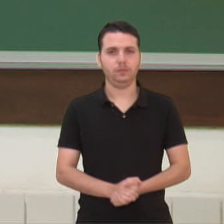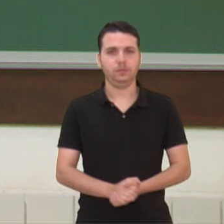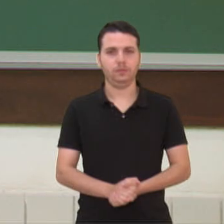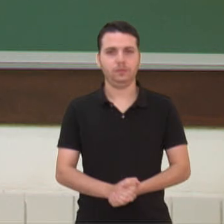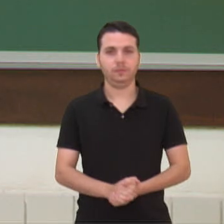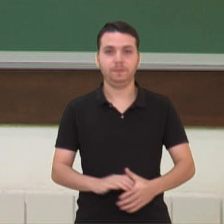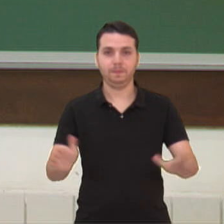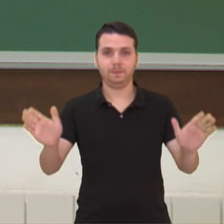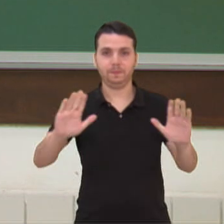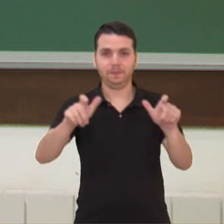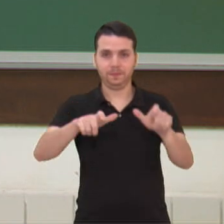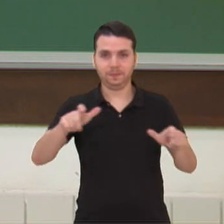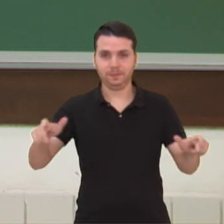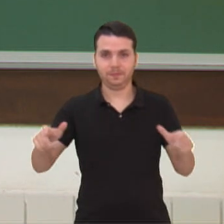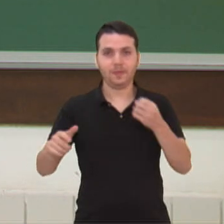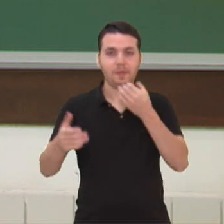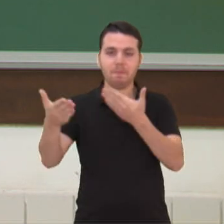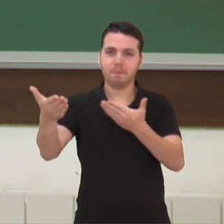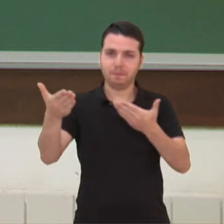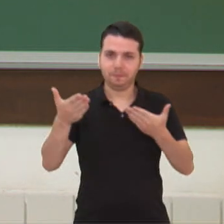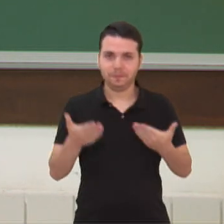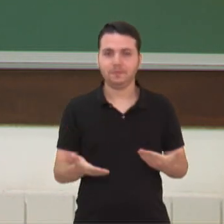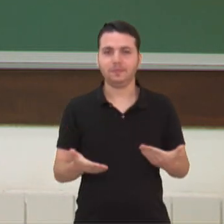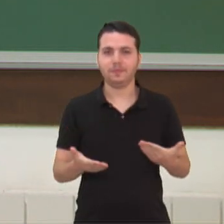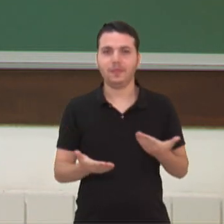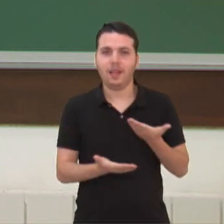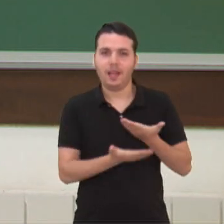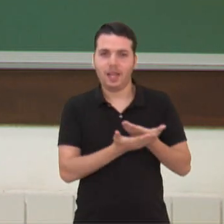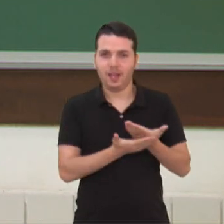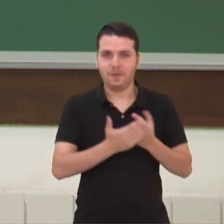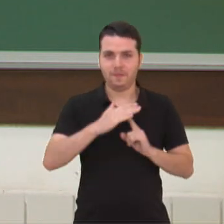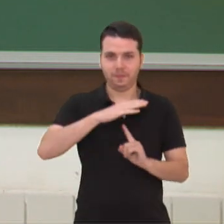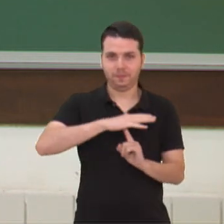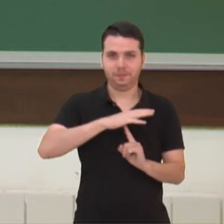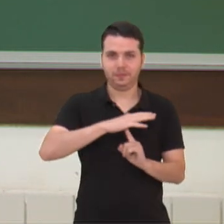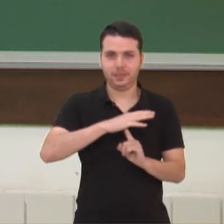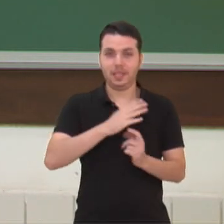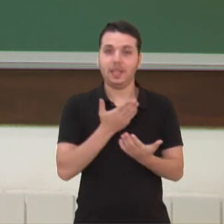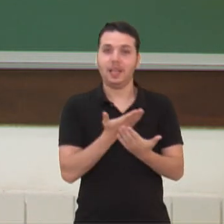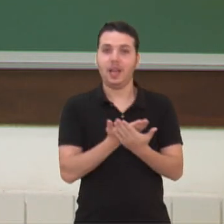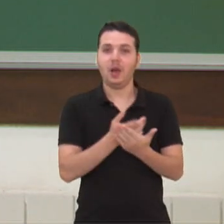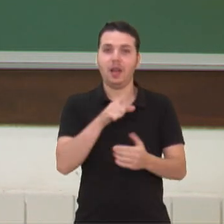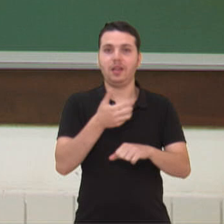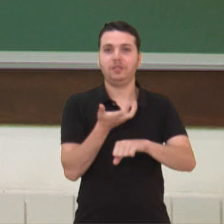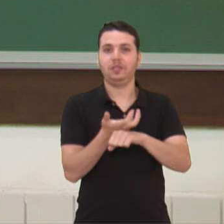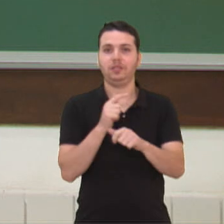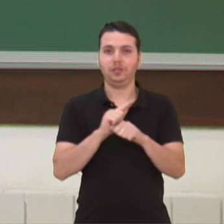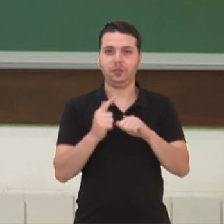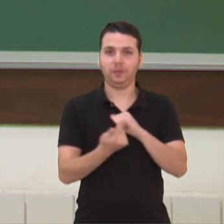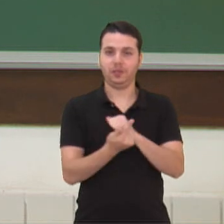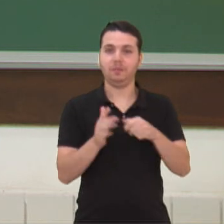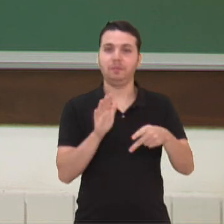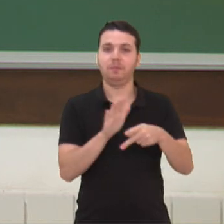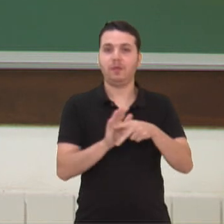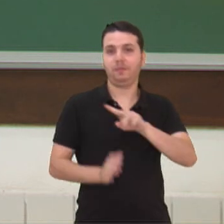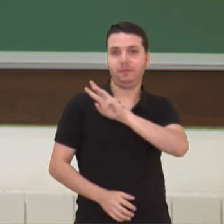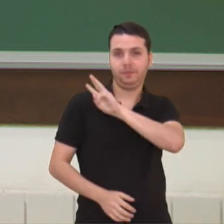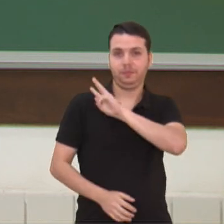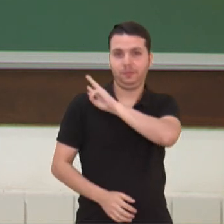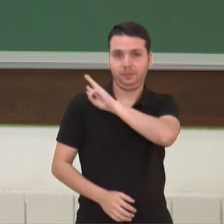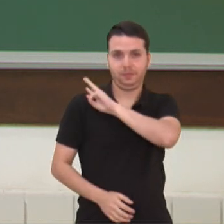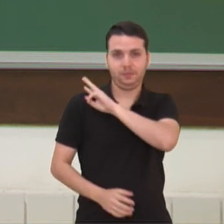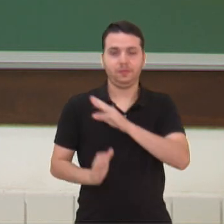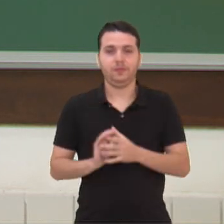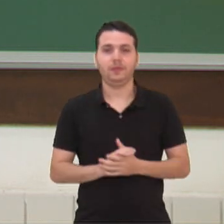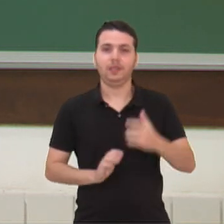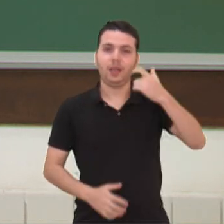Olá pessoal, sejam muito bem-vindos à aula Paraná, aula de Geografia do terceiro ano. Eu sou a professora Társila